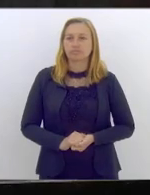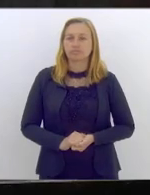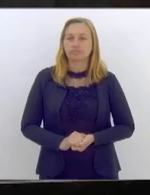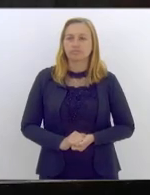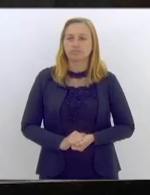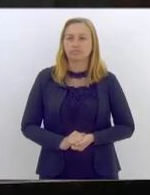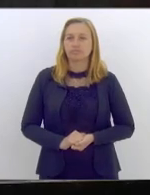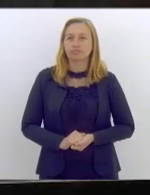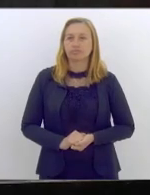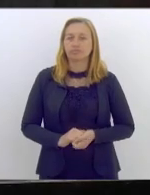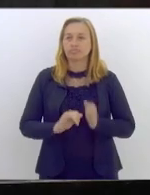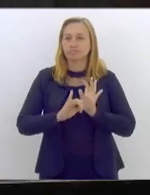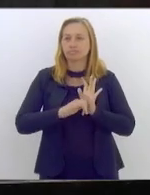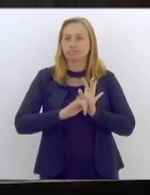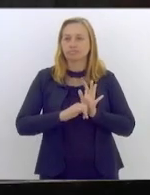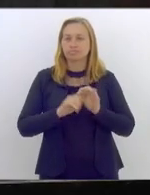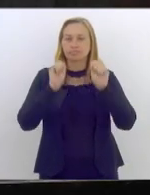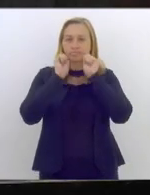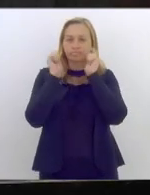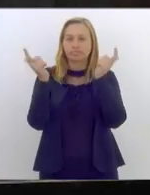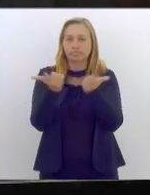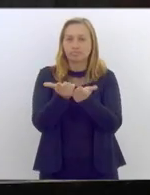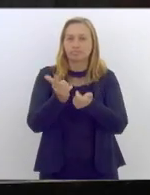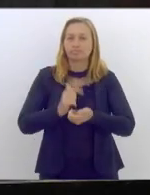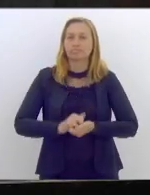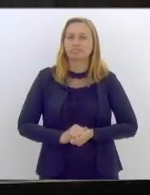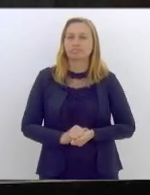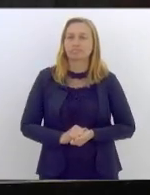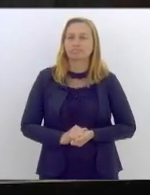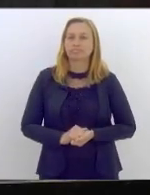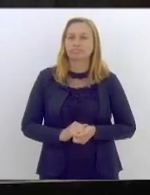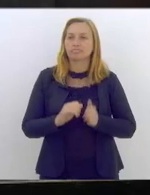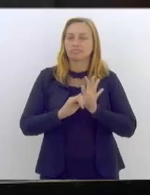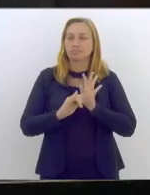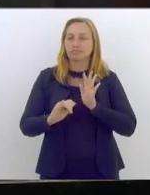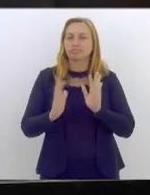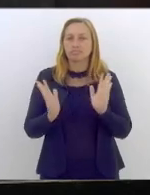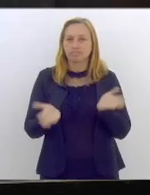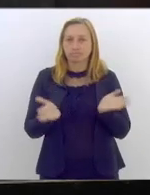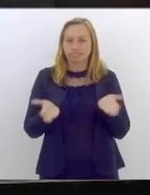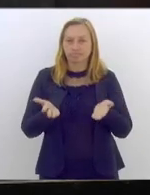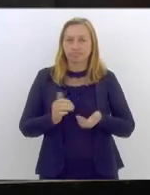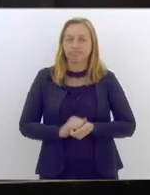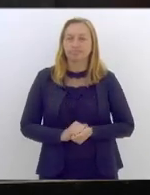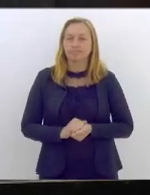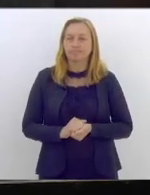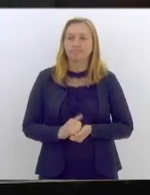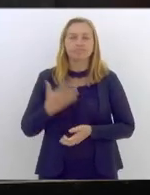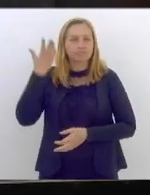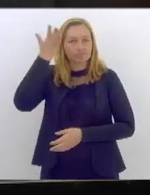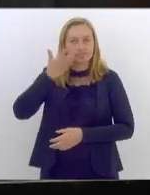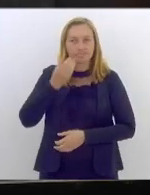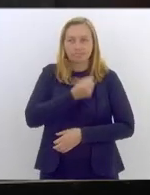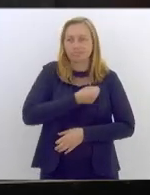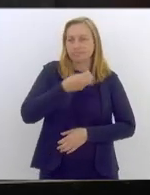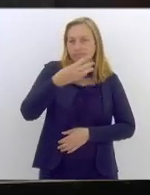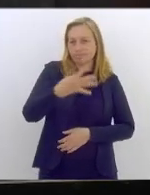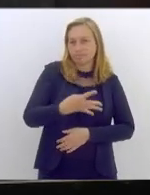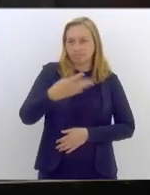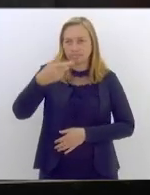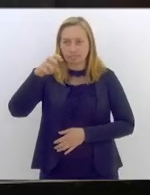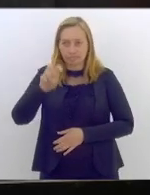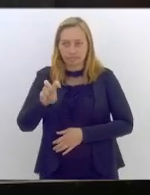o Diário Oficial da Assembleia Legislativa publicou hoje a mensagem número